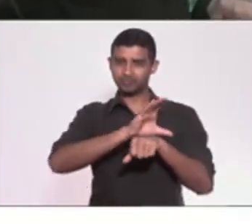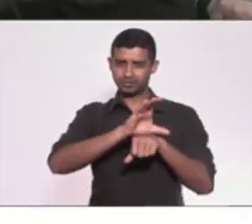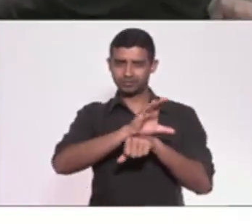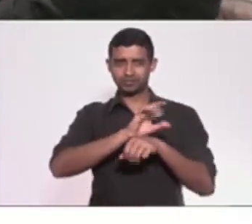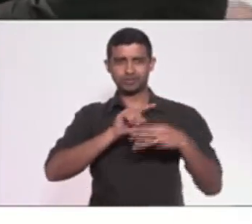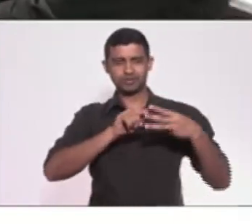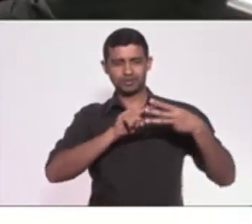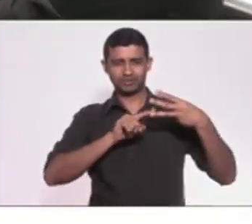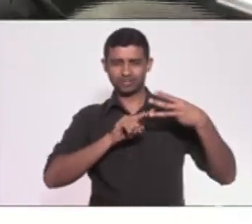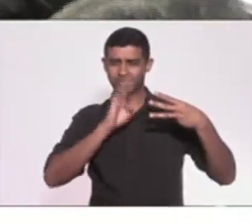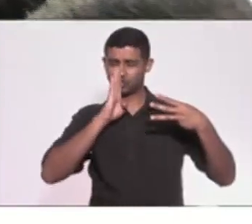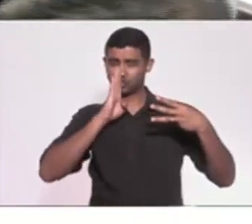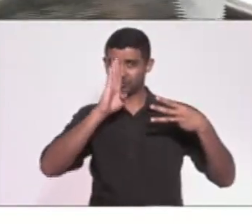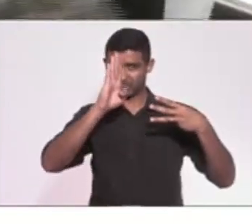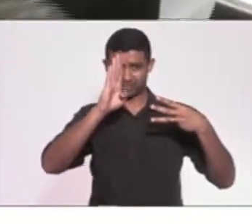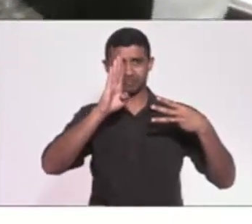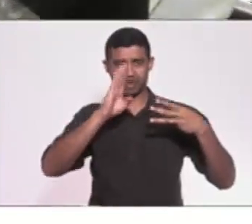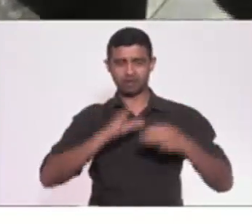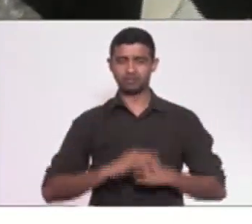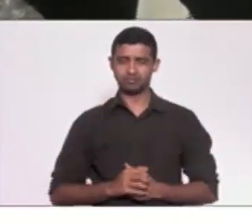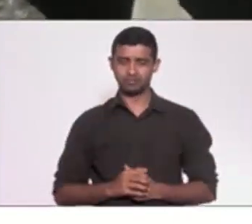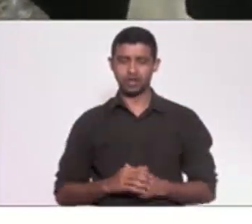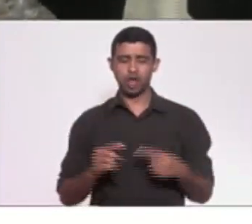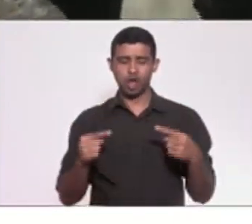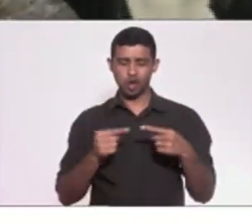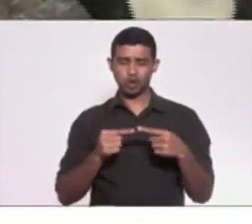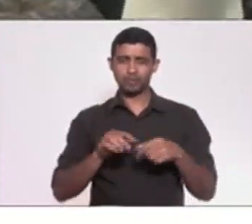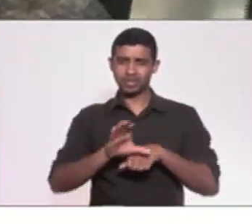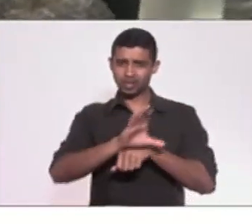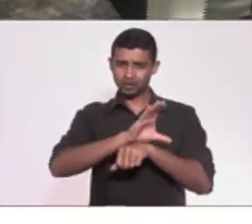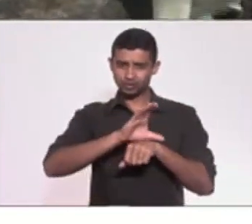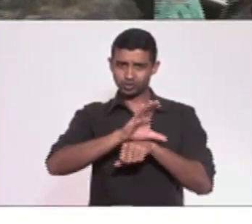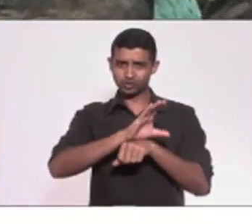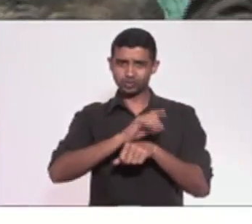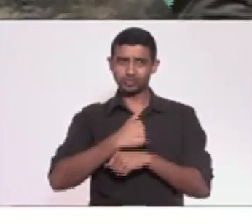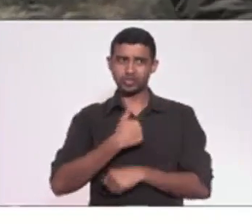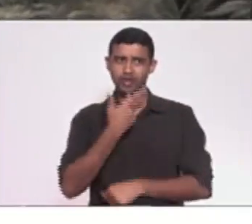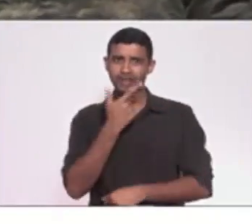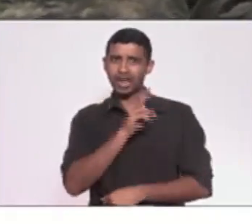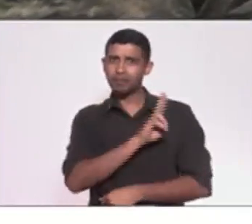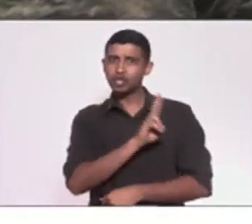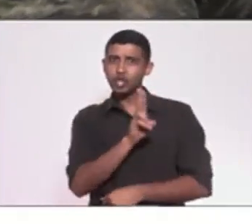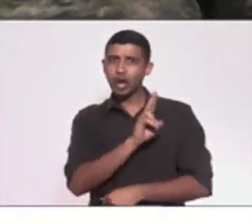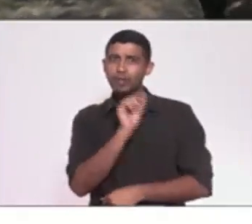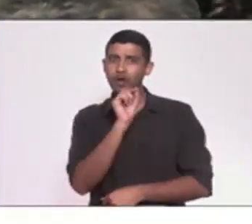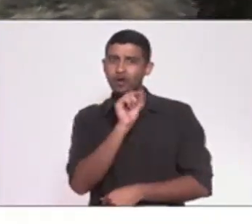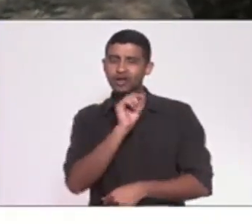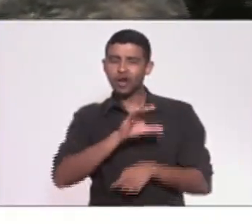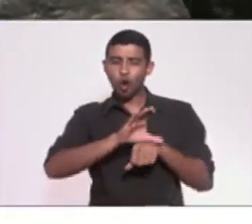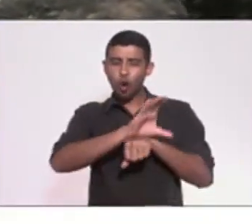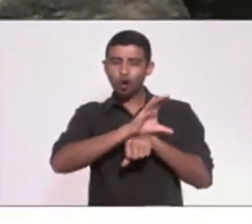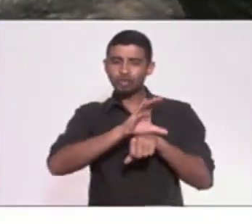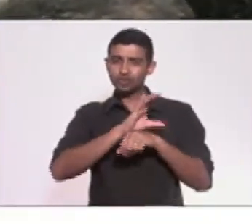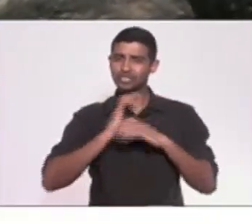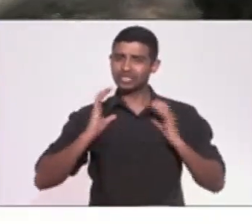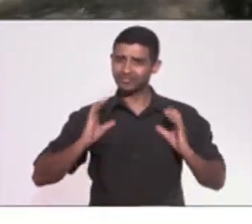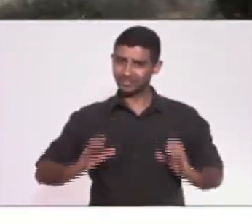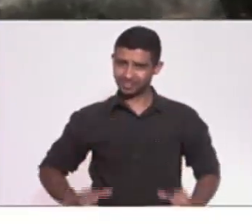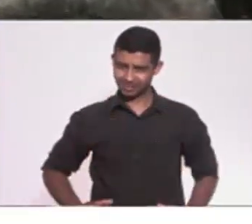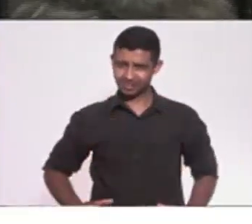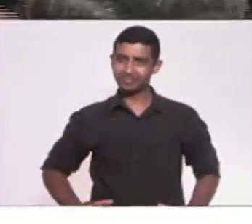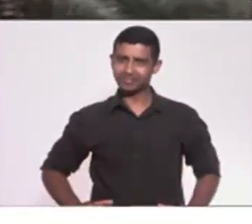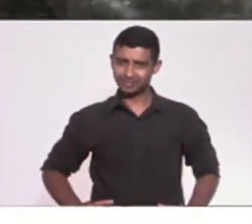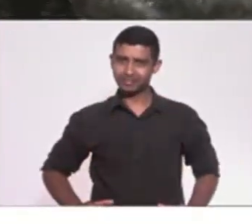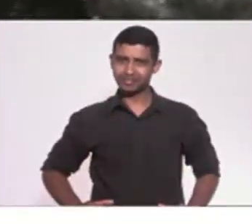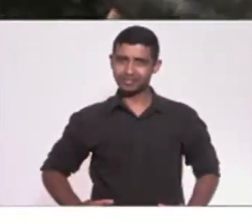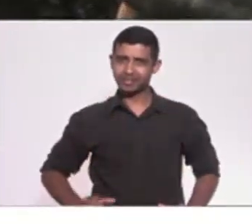são os três principais legados da Constituição que nós chamamos de Constituição Cidadã, que é o marco